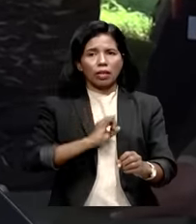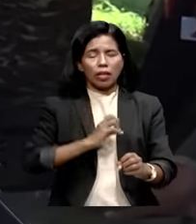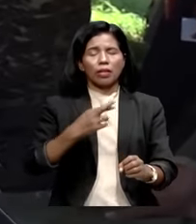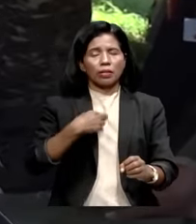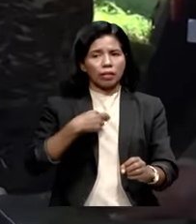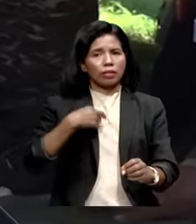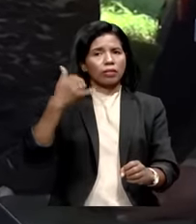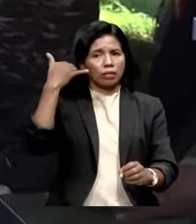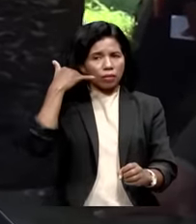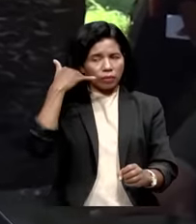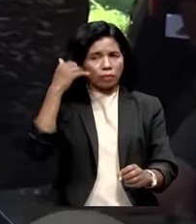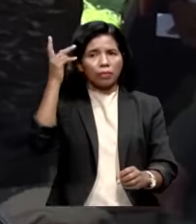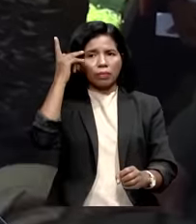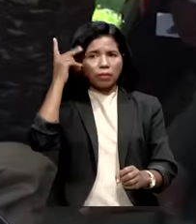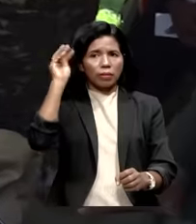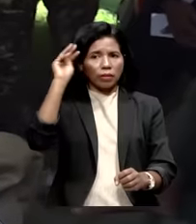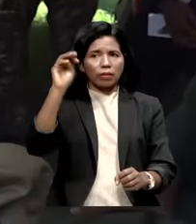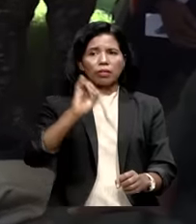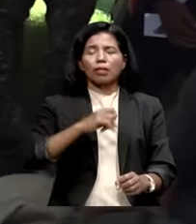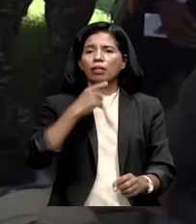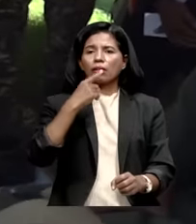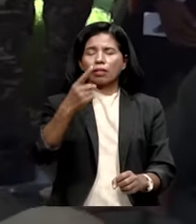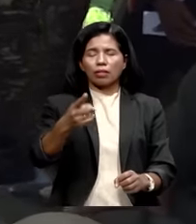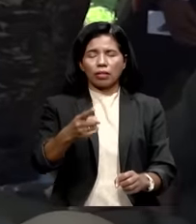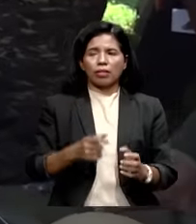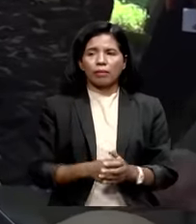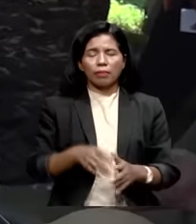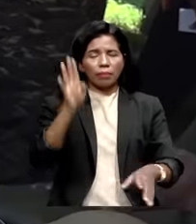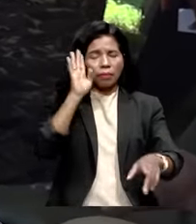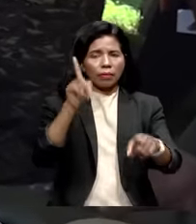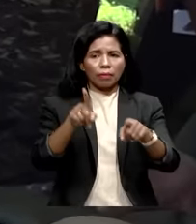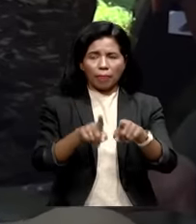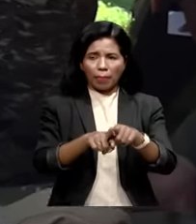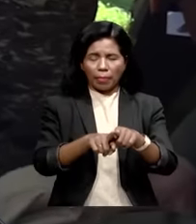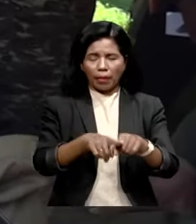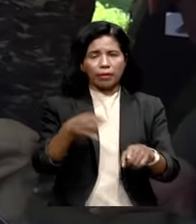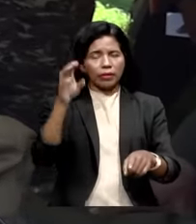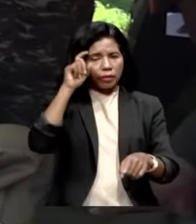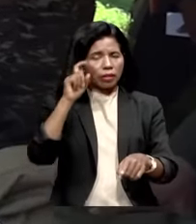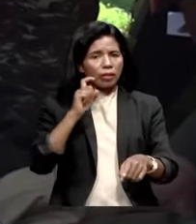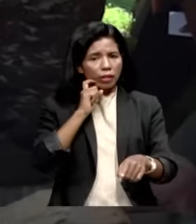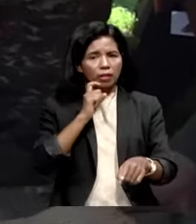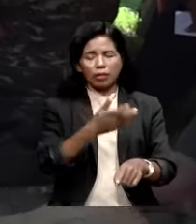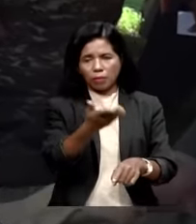contato com o primeiro-ministro. A o Tete, mamot, e da bot, na canessa,